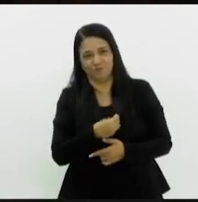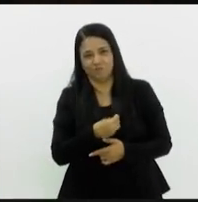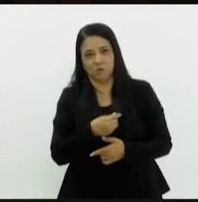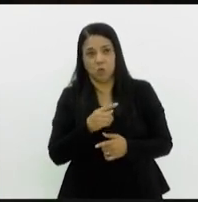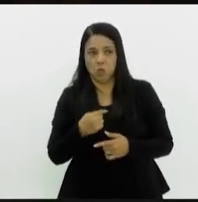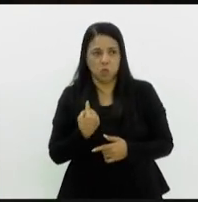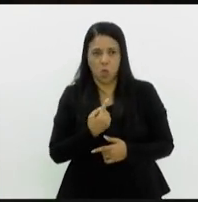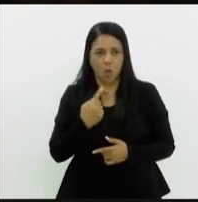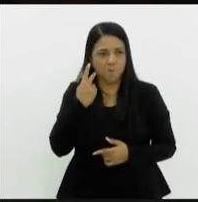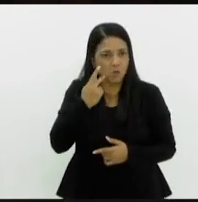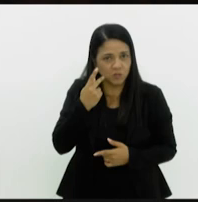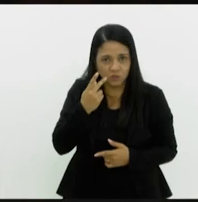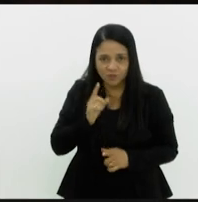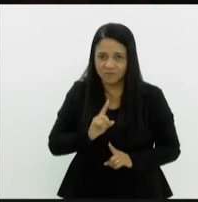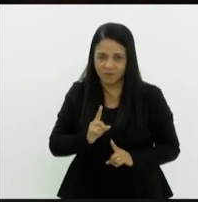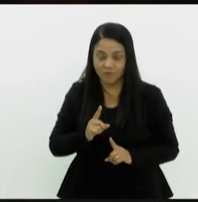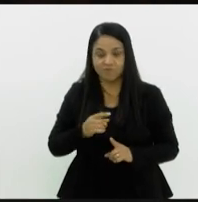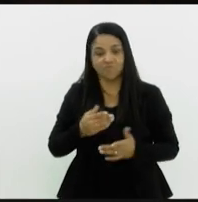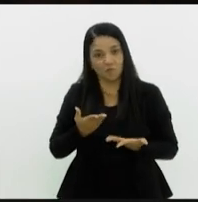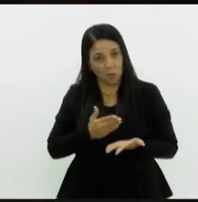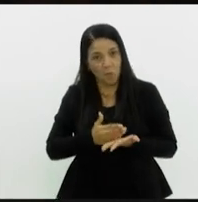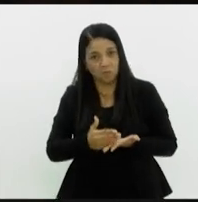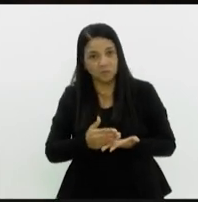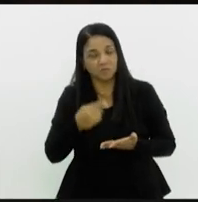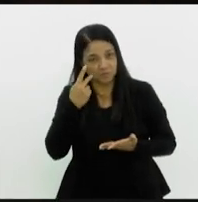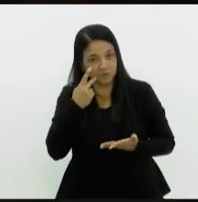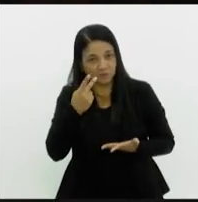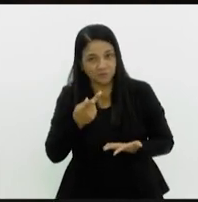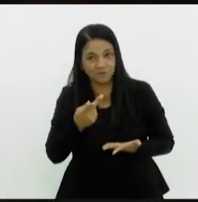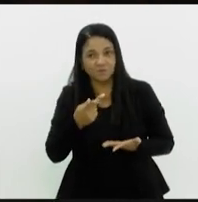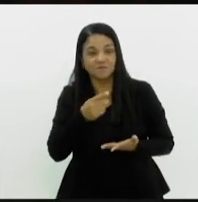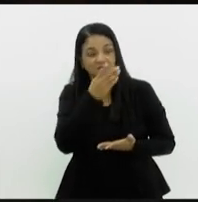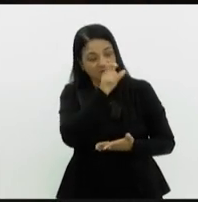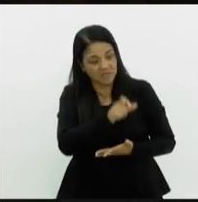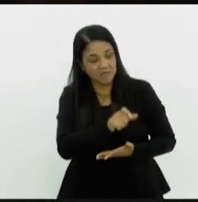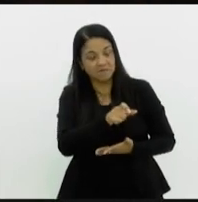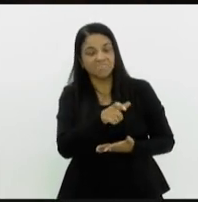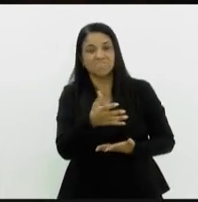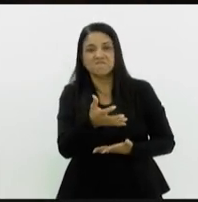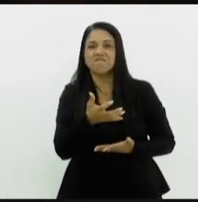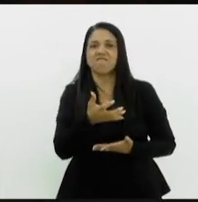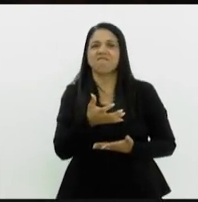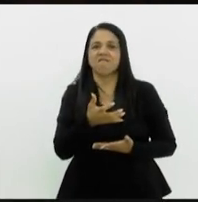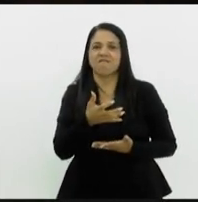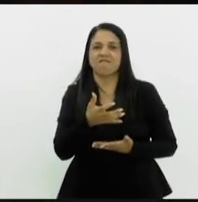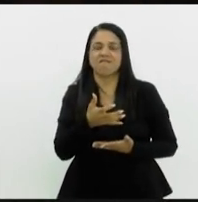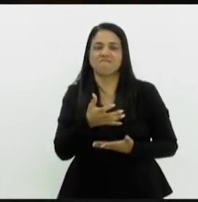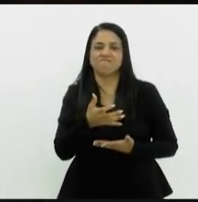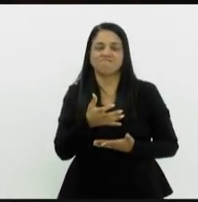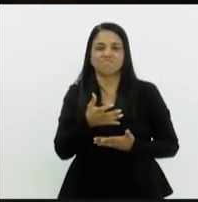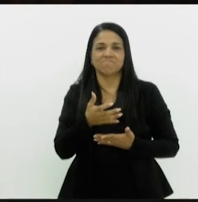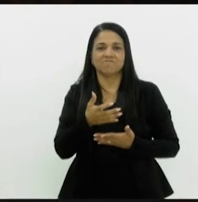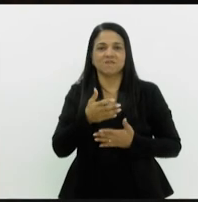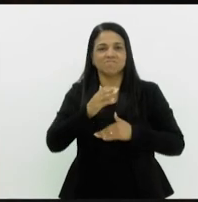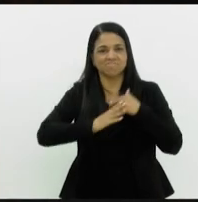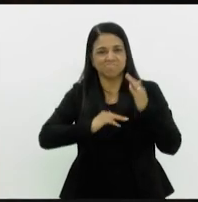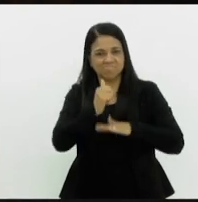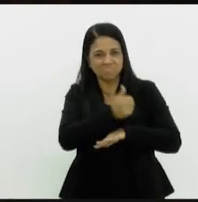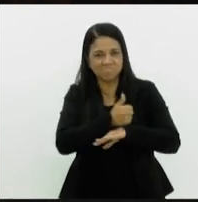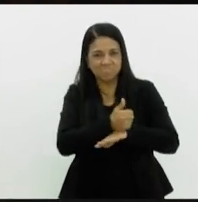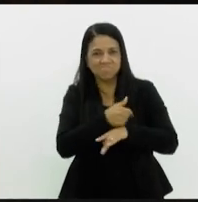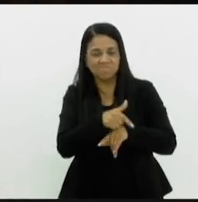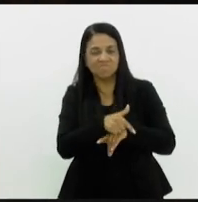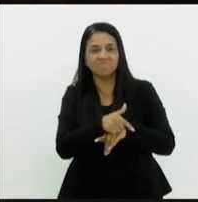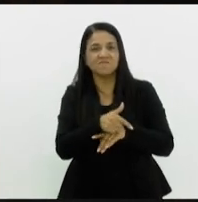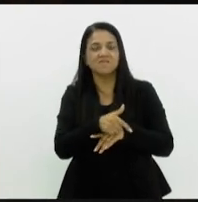políticos, agora passamos a ser, dele querer essa função, e a gente abraçar